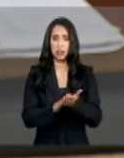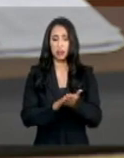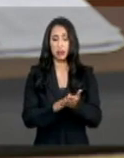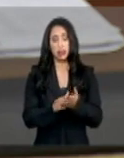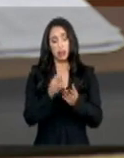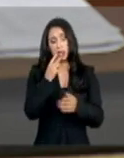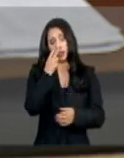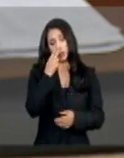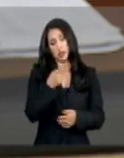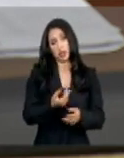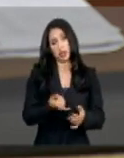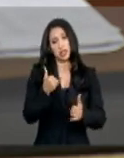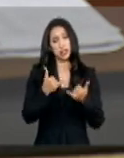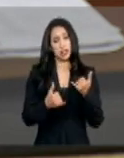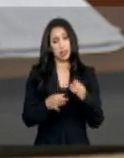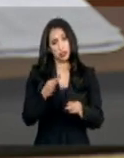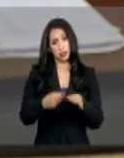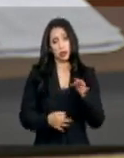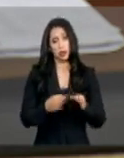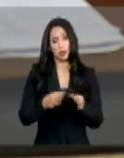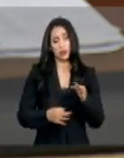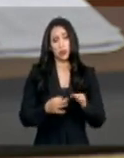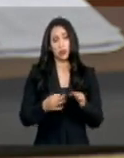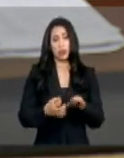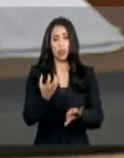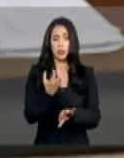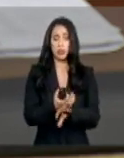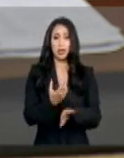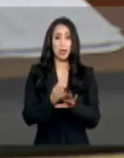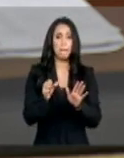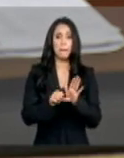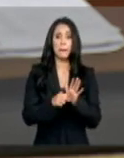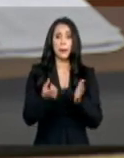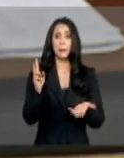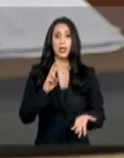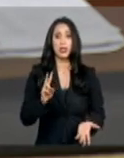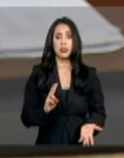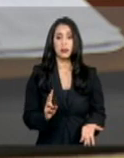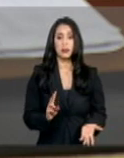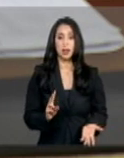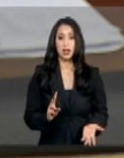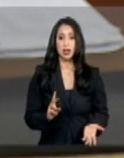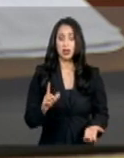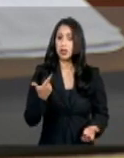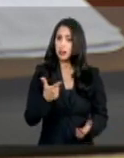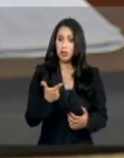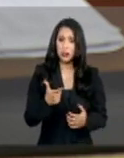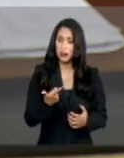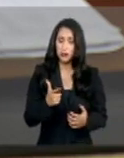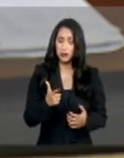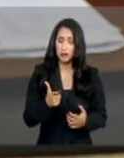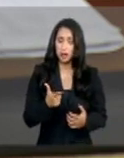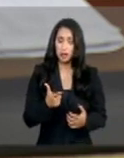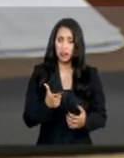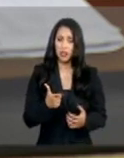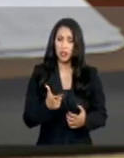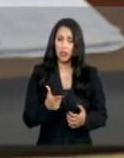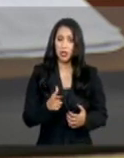a matéria pela vez primeira não houve pronunciamento